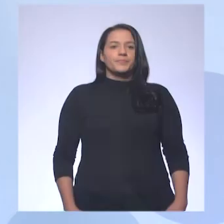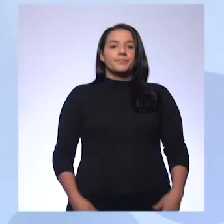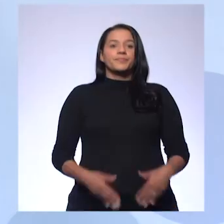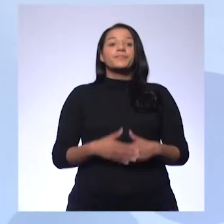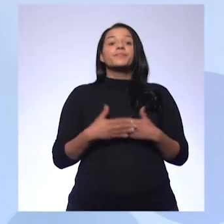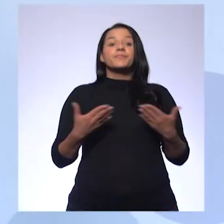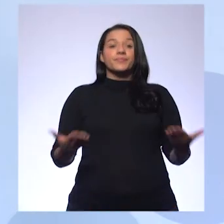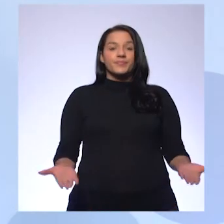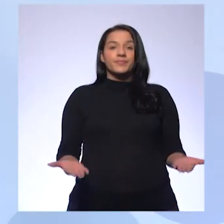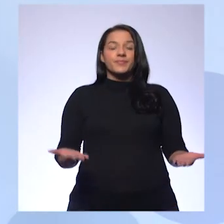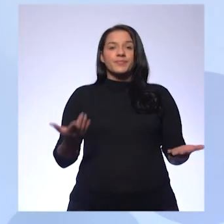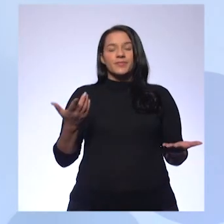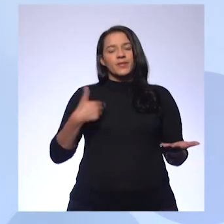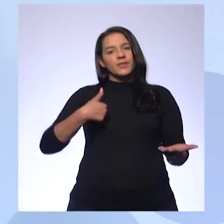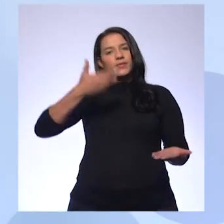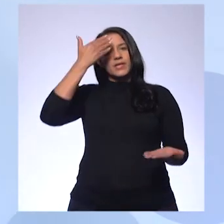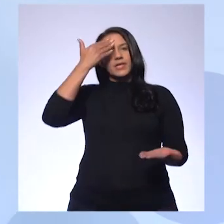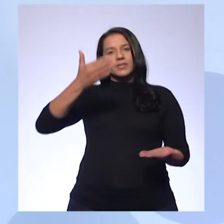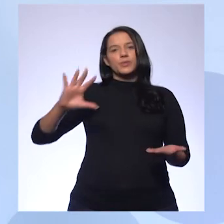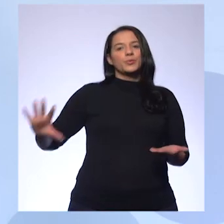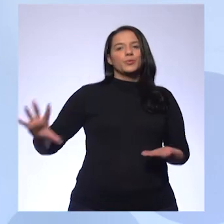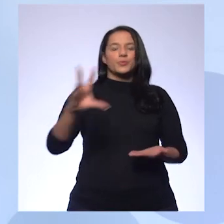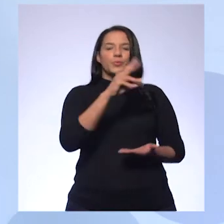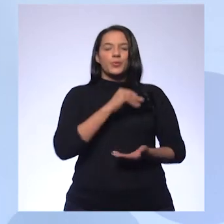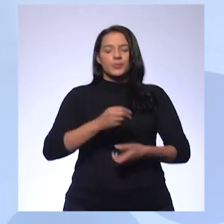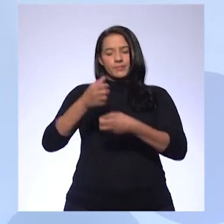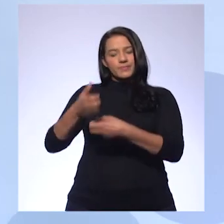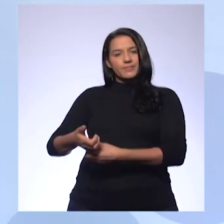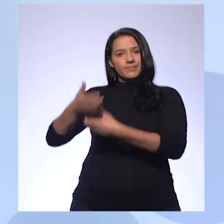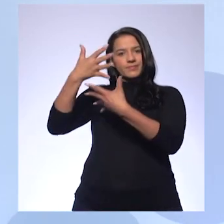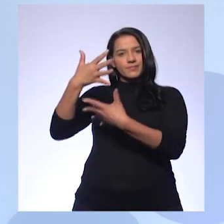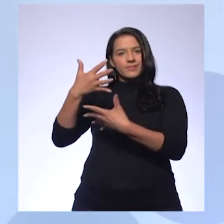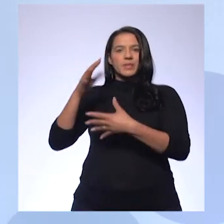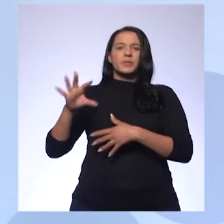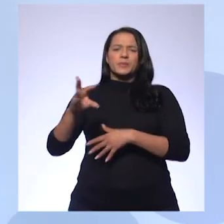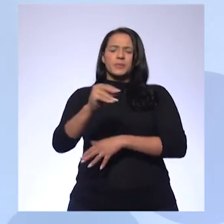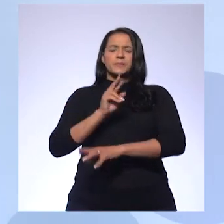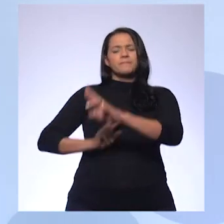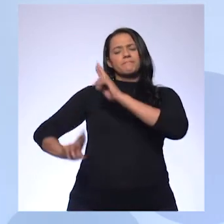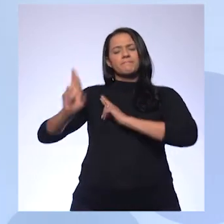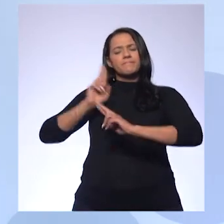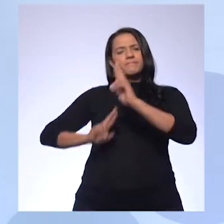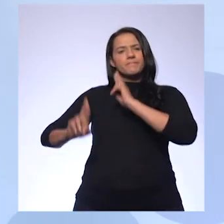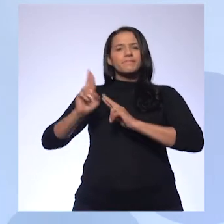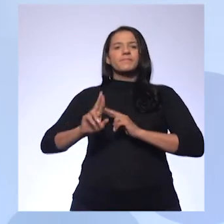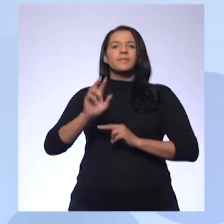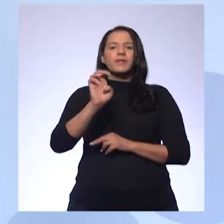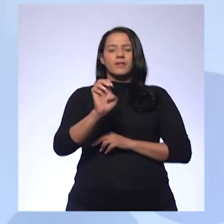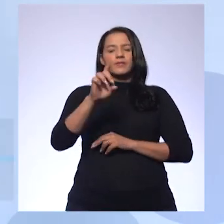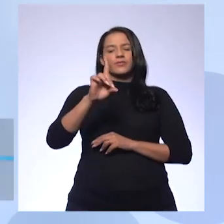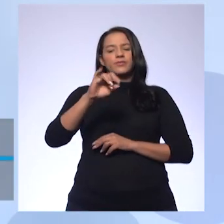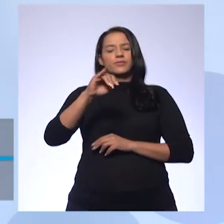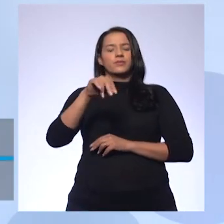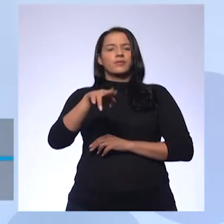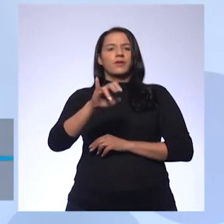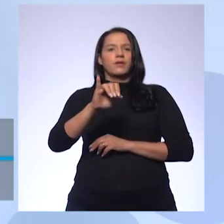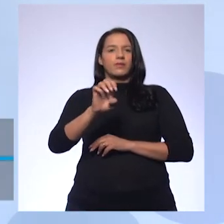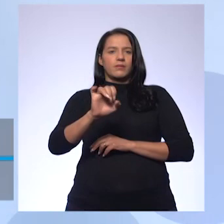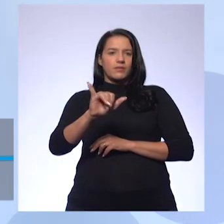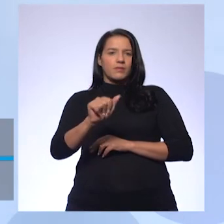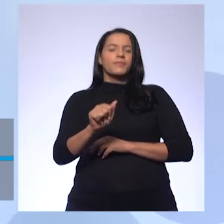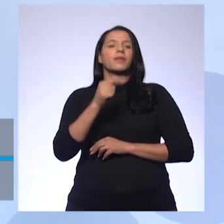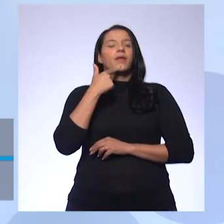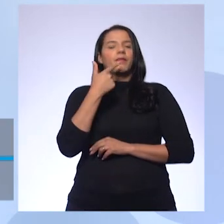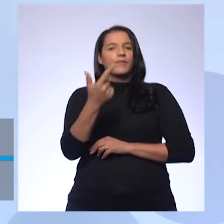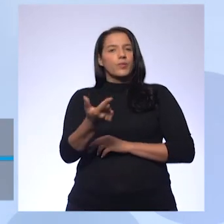Olha, eu agradeço todos os comentários de vocês. Eu vou ler a resposta da professora Edneia, da Escola João Rodrigues. Ela fala o seguinte, diz